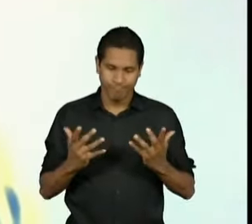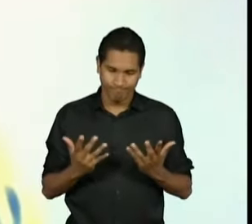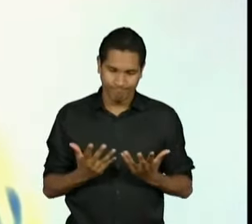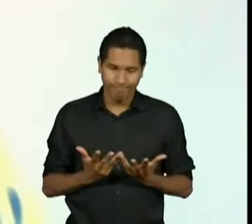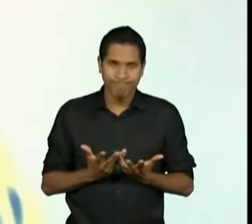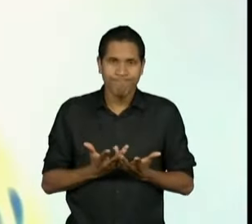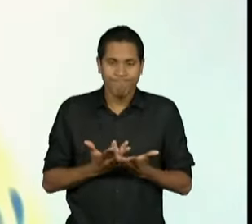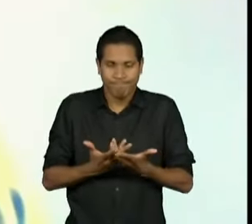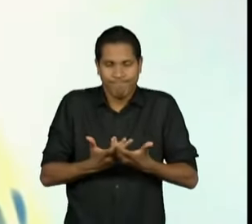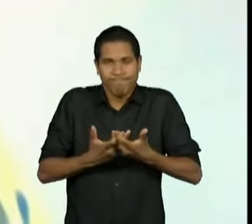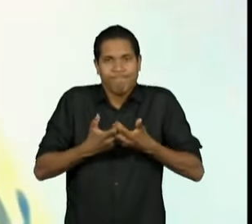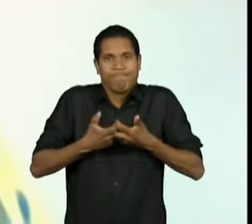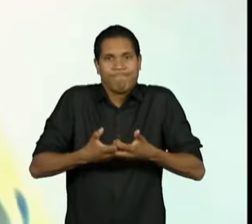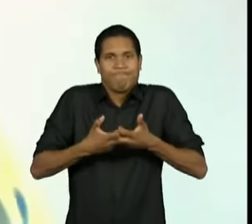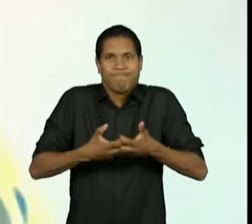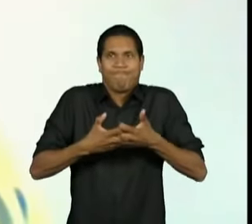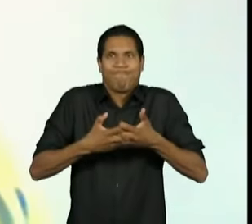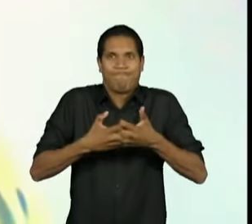né?